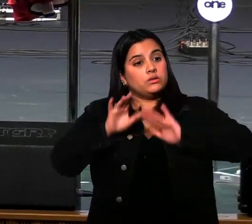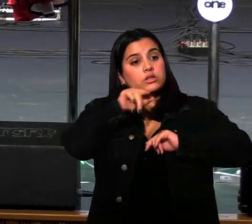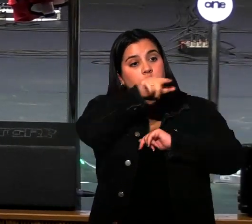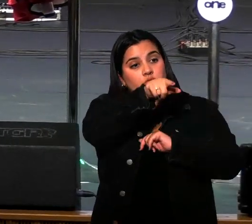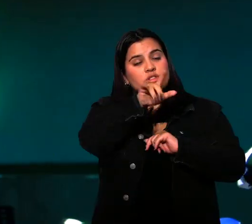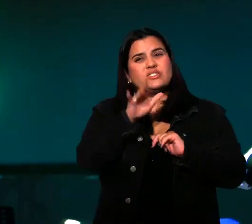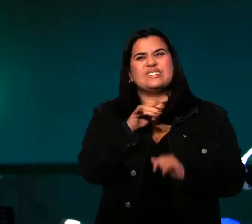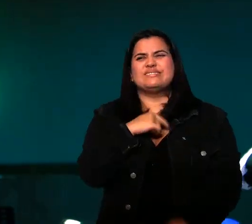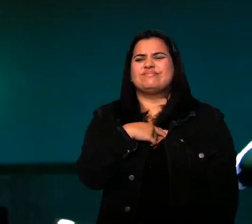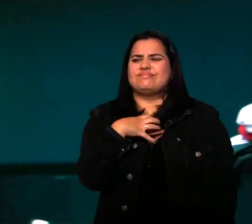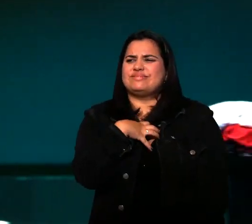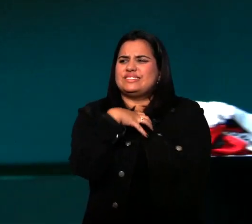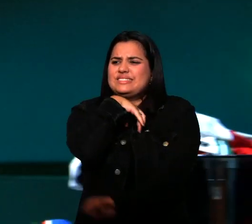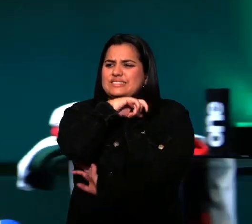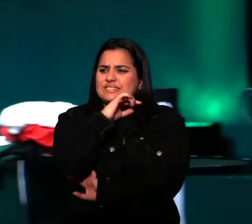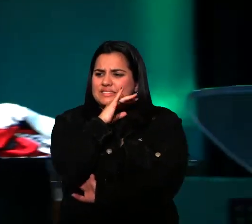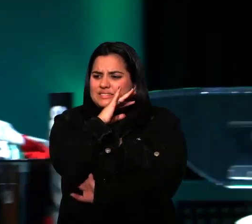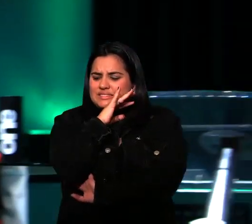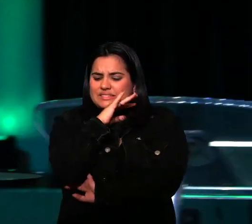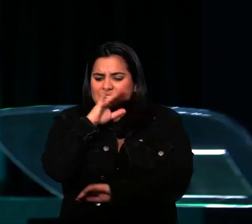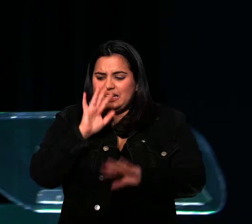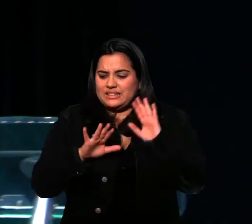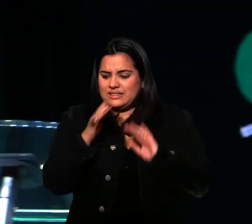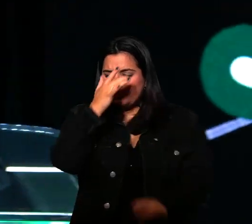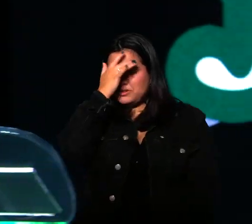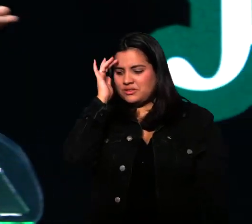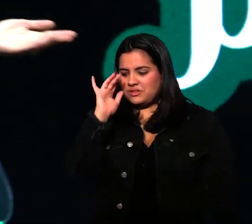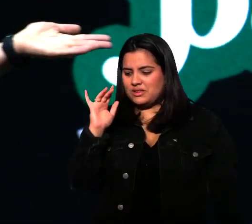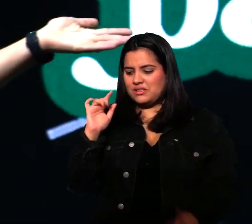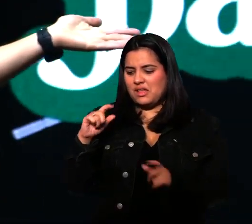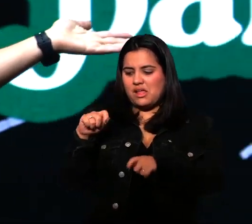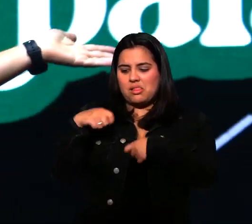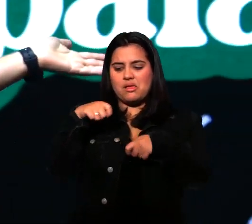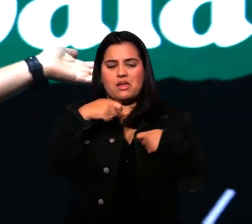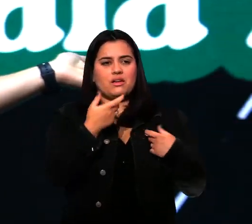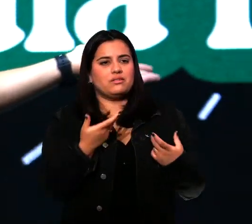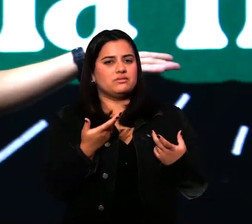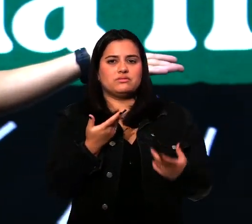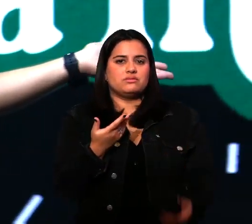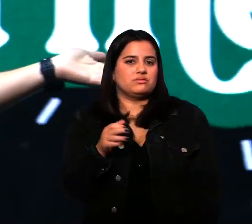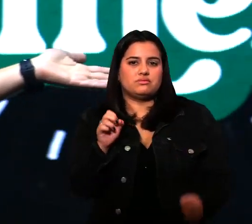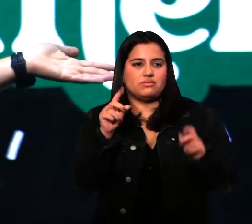ruim daqui. Você já foi ofendido, já foi mal falado. Bem-vindo ao clube, irmão.